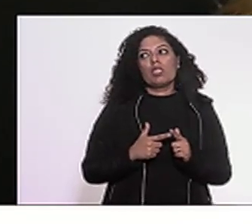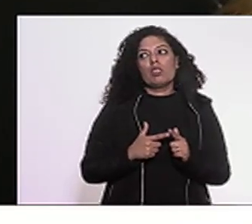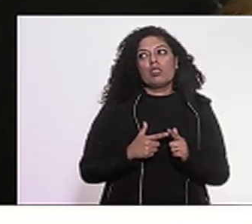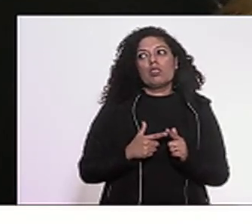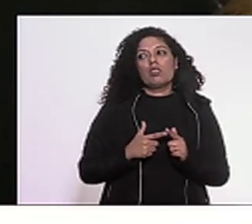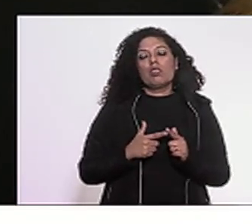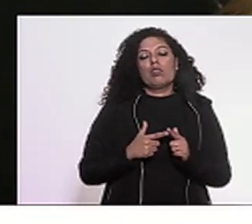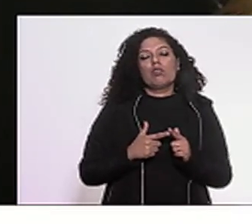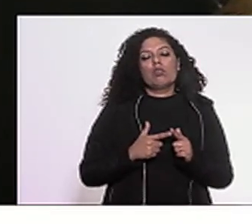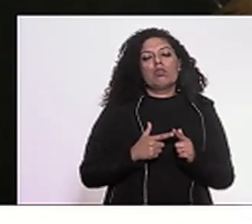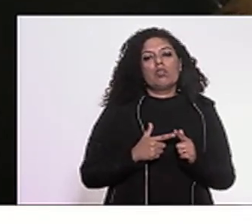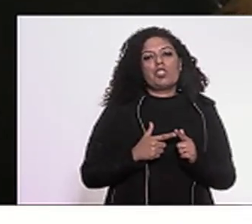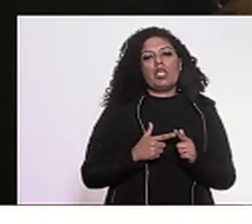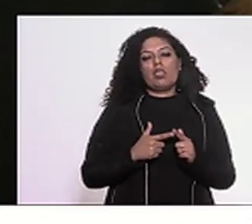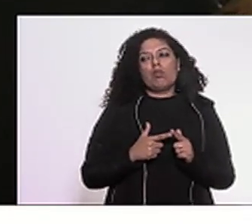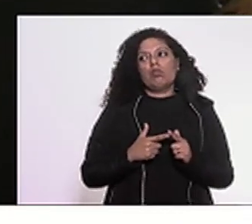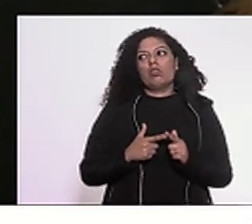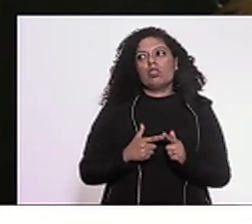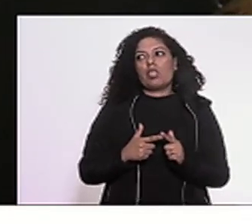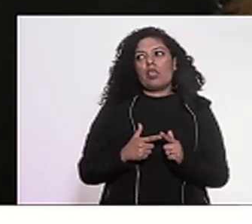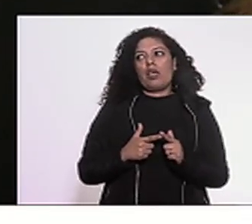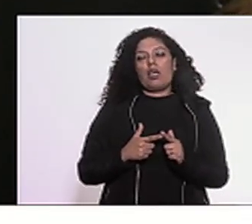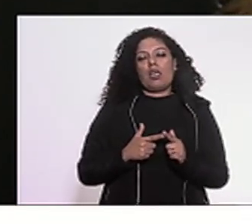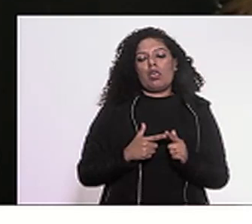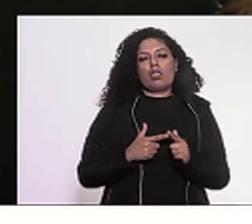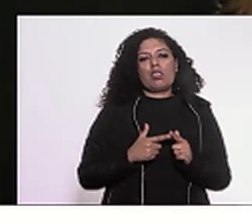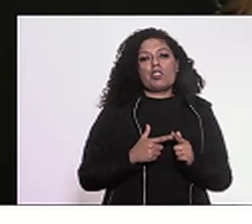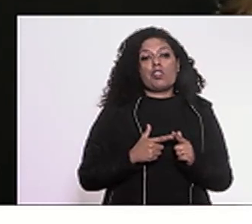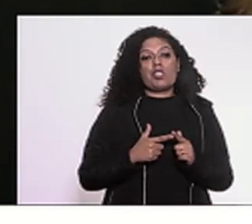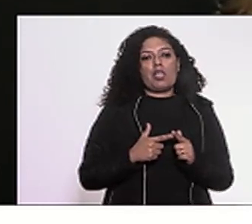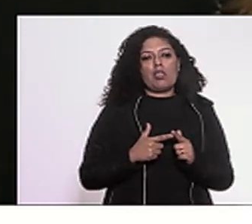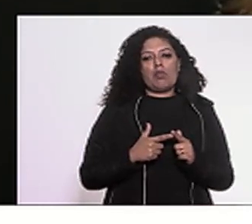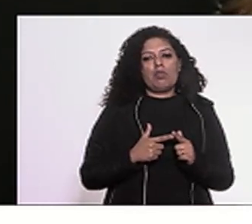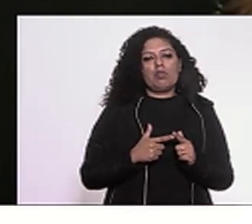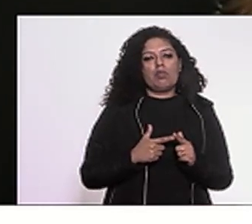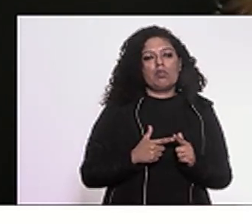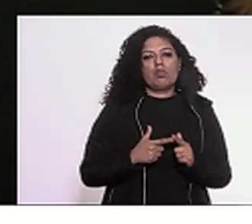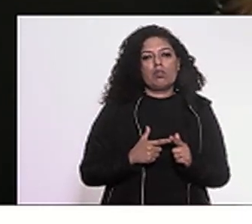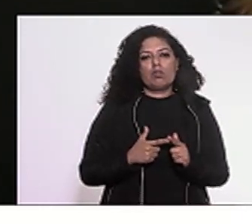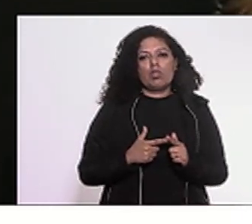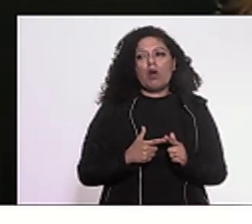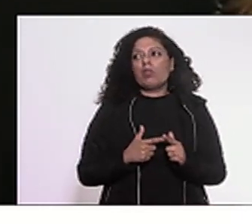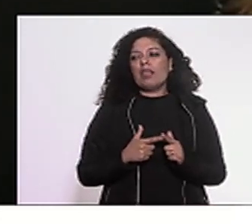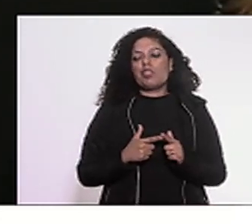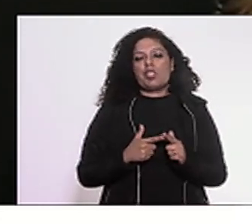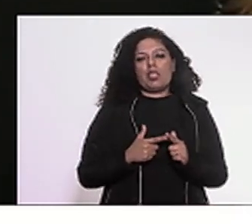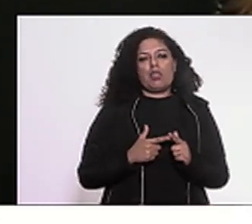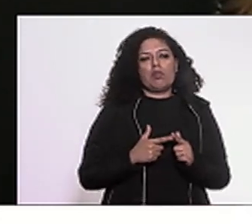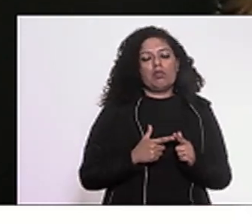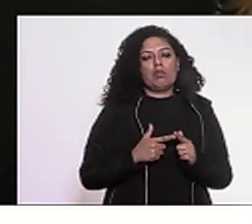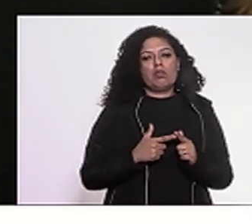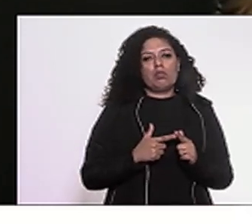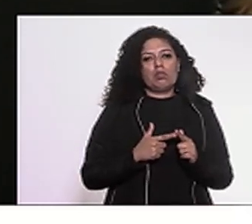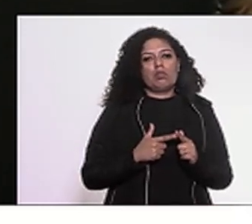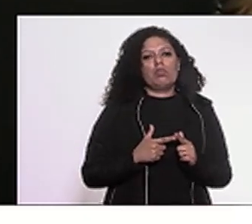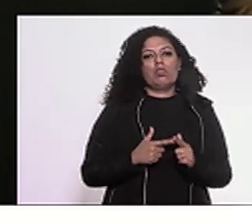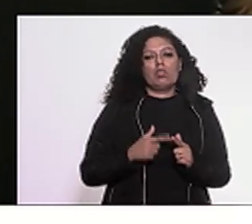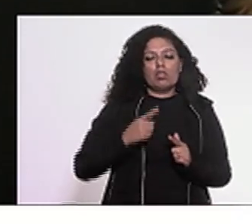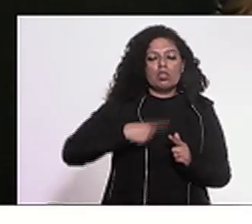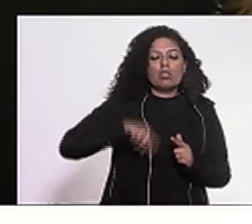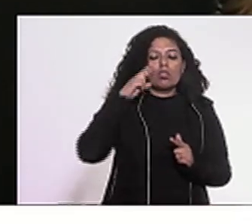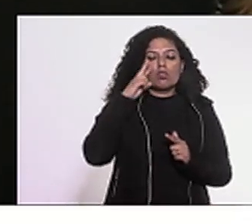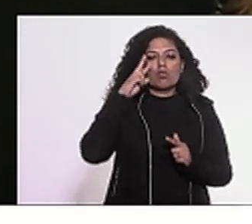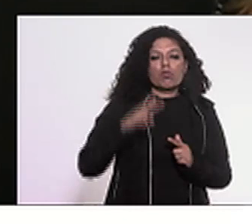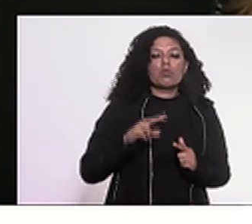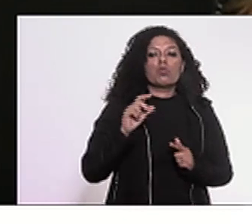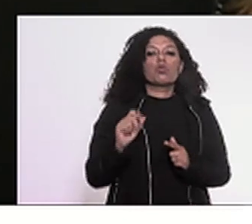no início do ano, nós temos um plano de cargo. Esse plano de cargo, ele blindava o